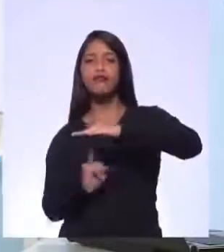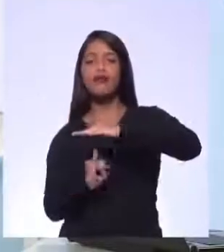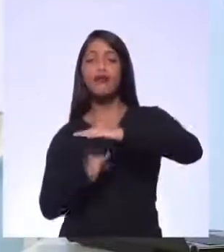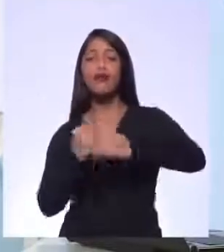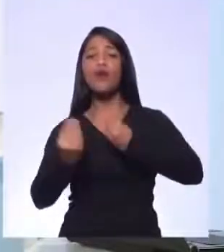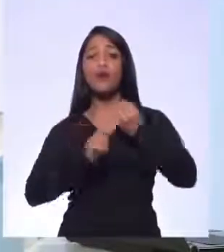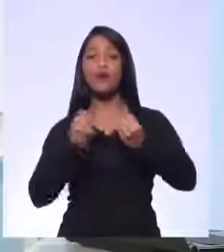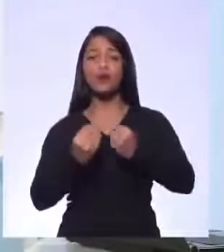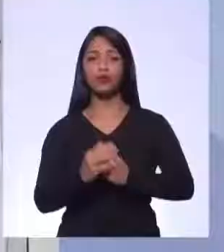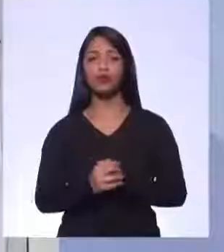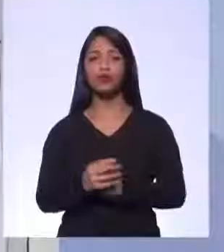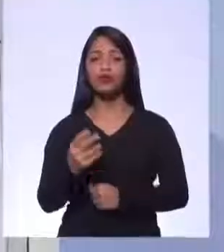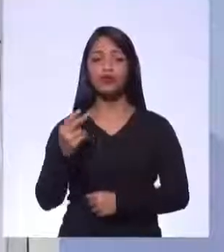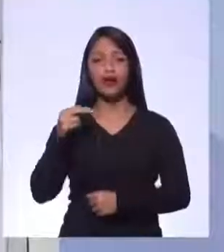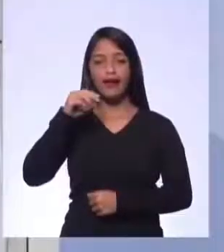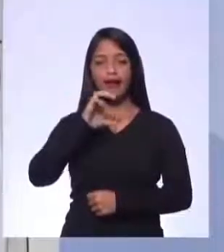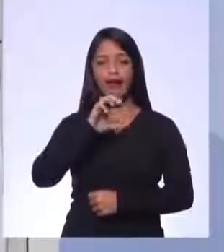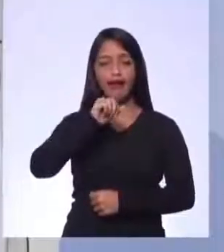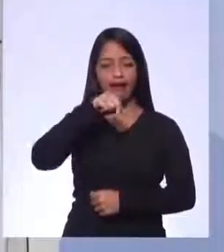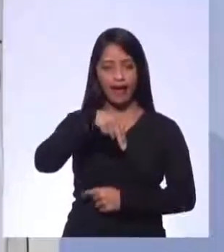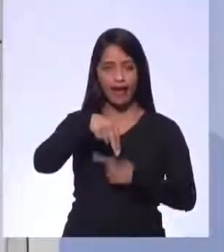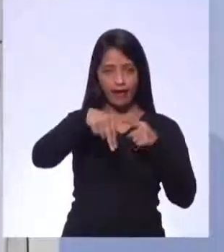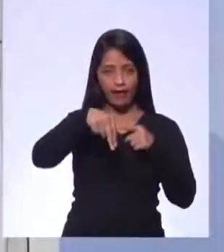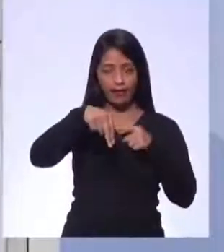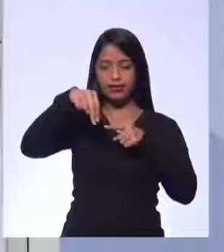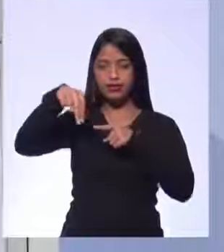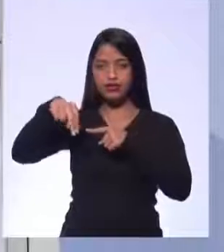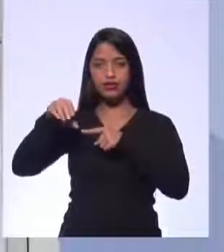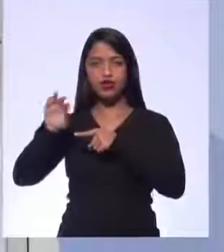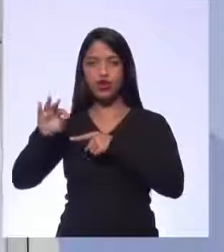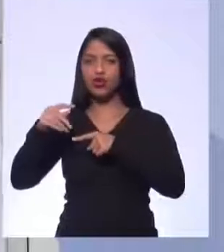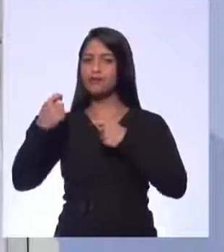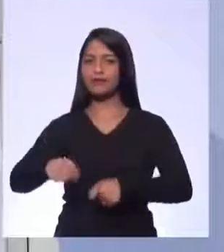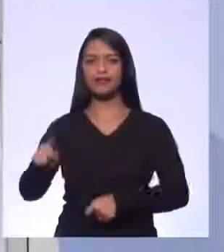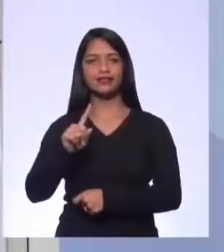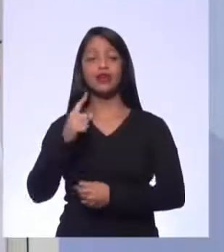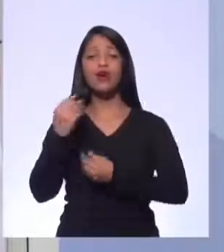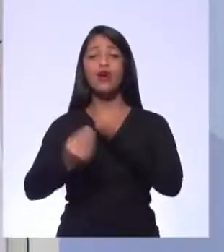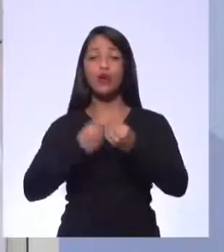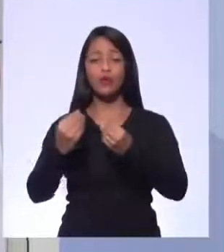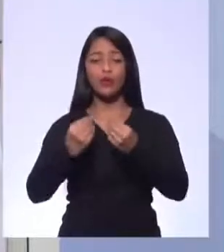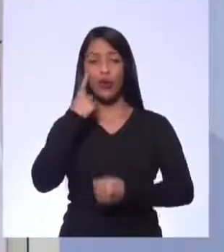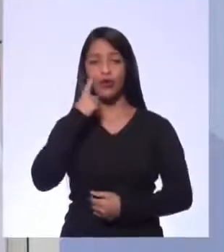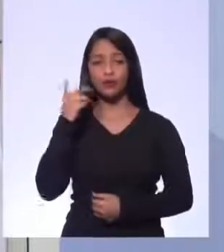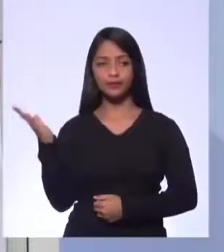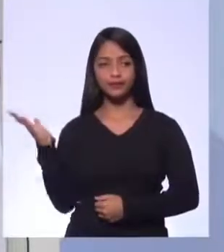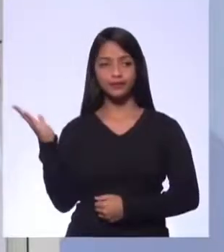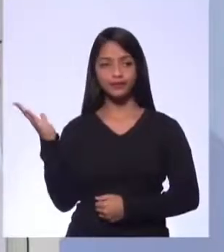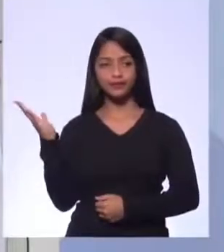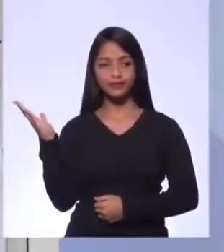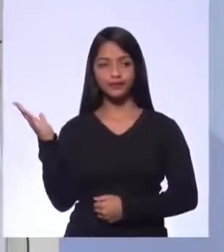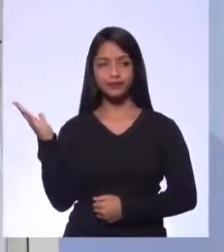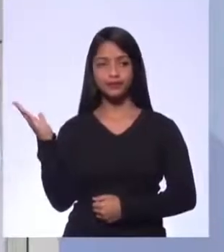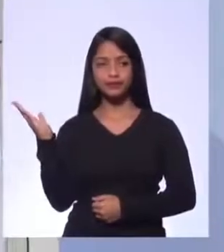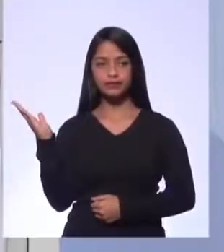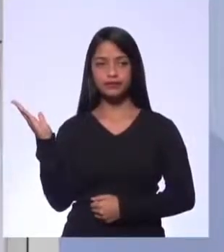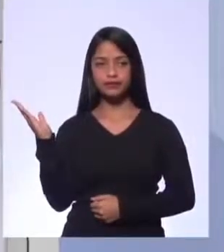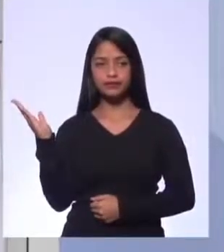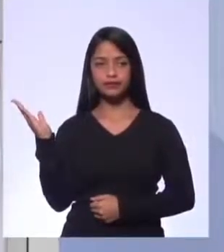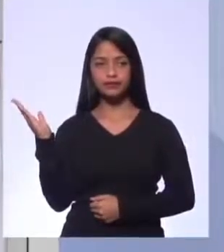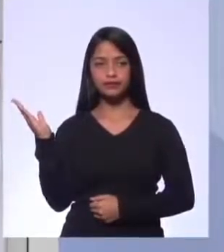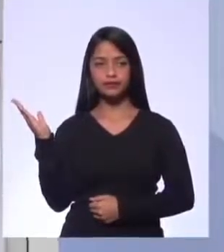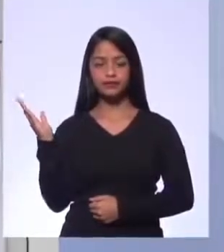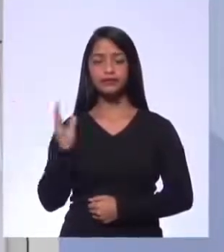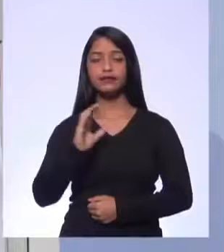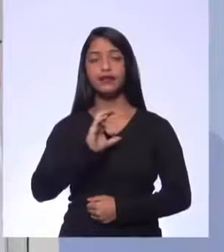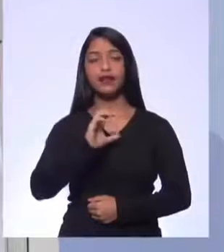Não precisa desses dois N's. A gente junta aqui, ó. No lugar do O, a gente corta e coloca um apóstrofe, tá?